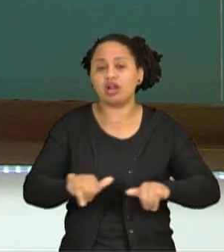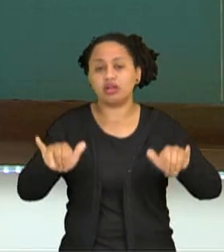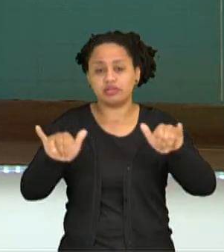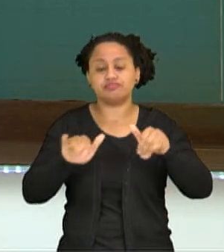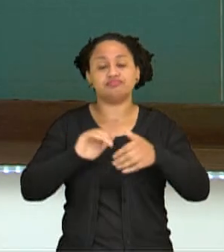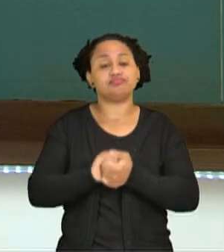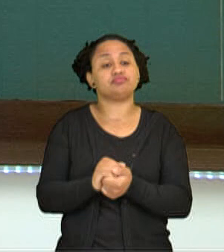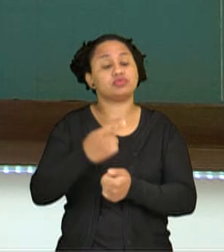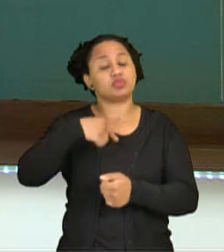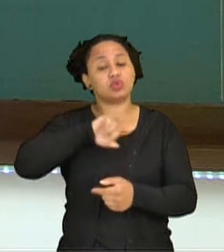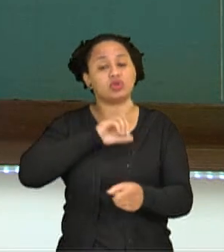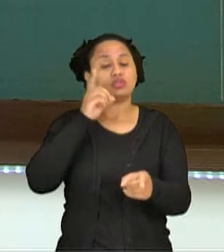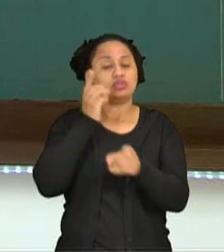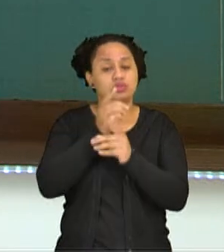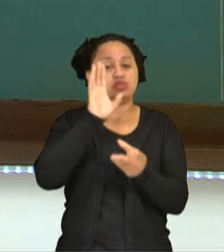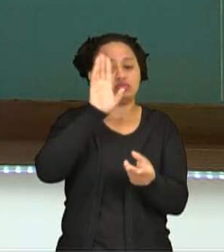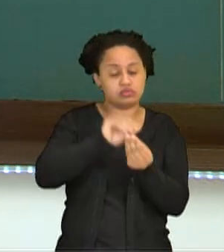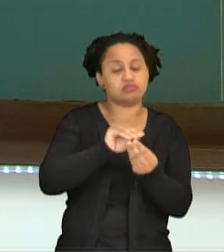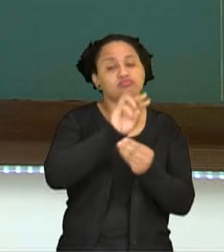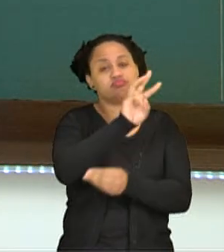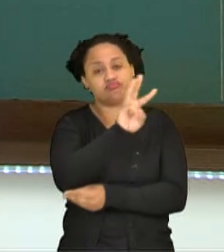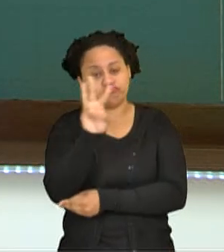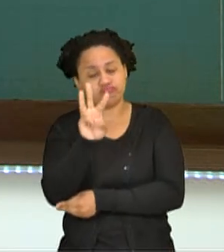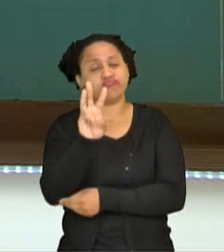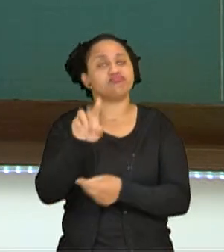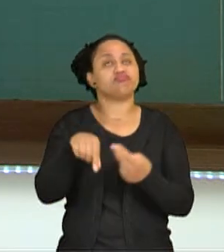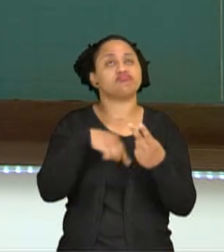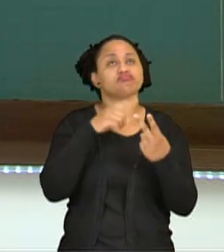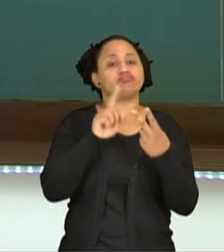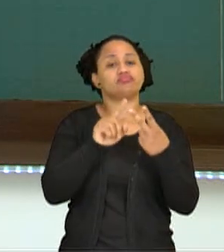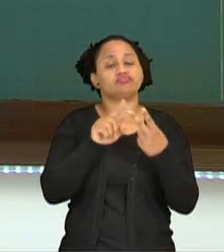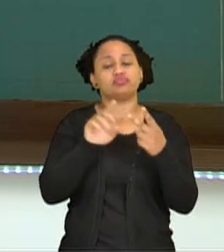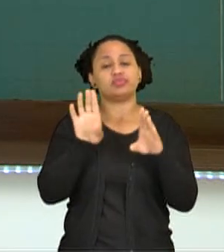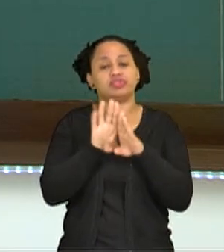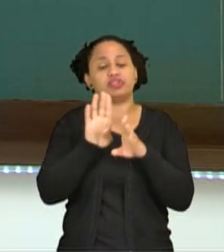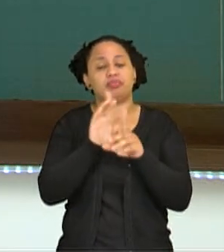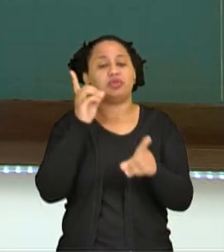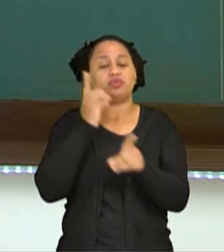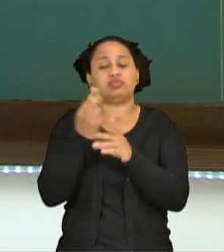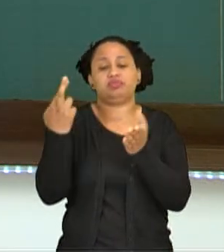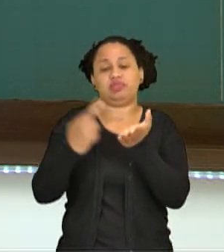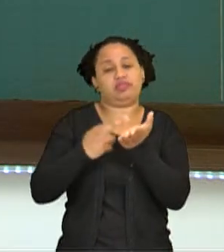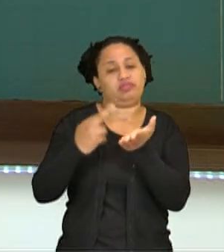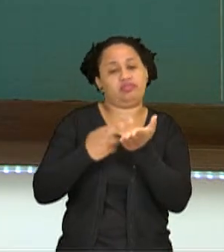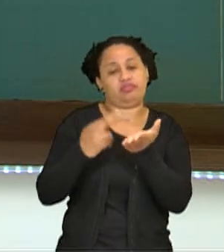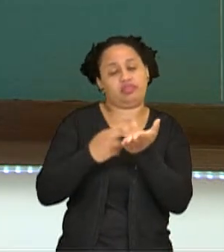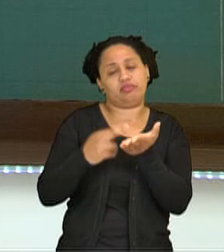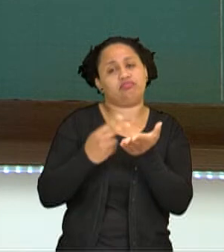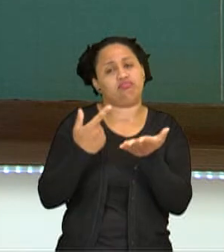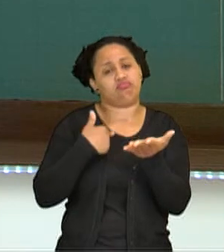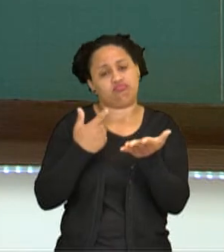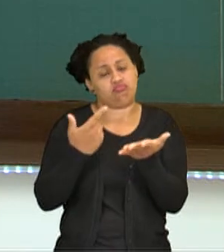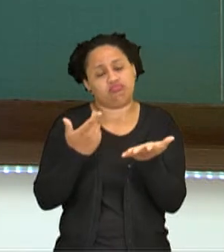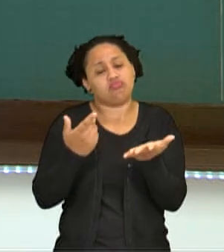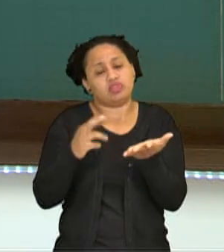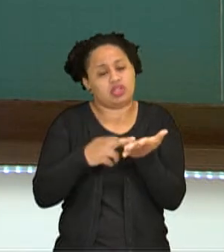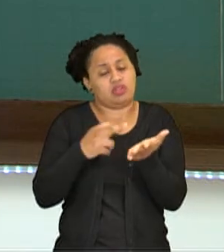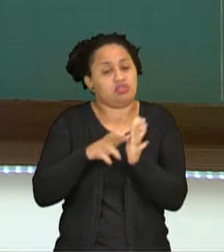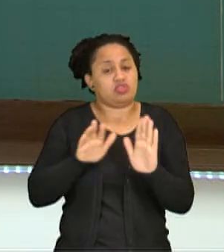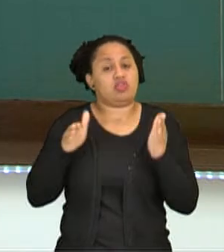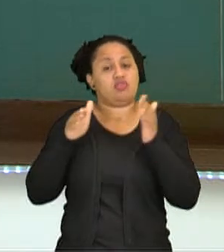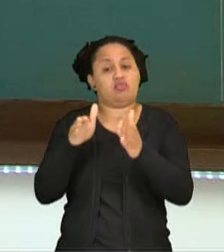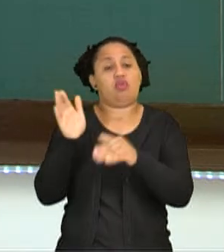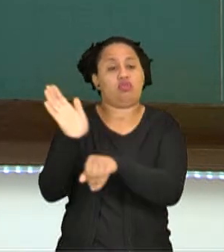resenhas, em sites, também a gente encontra em revistas, enfim, revistas voltadas para filmes e